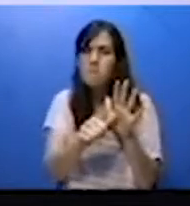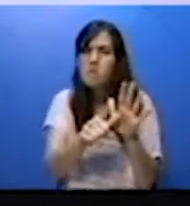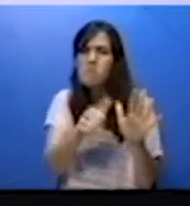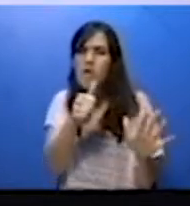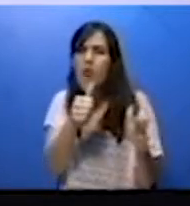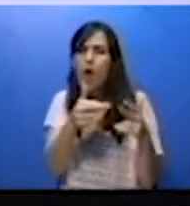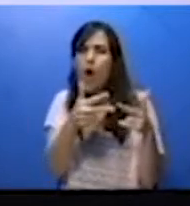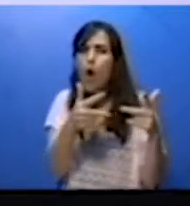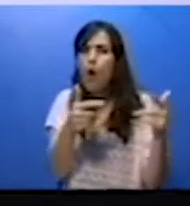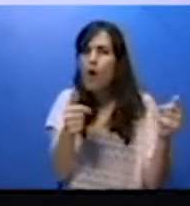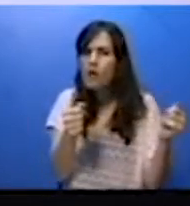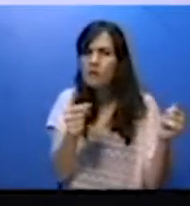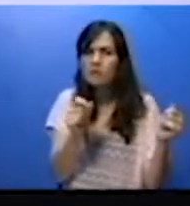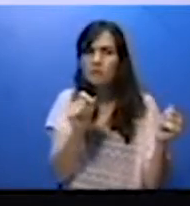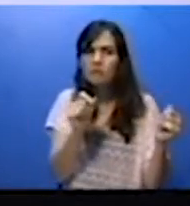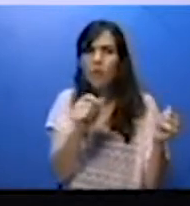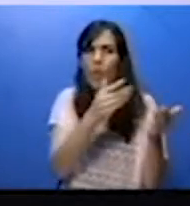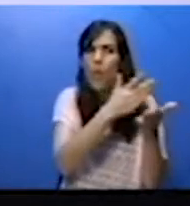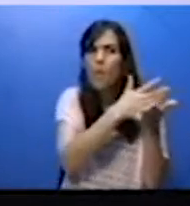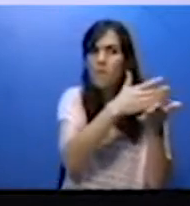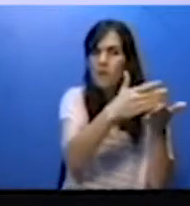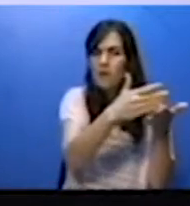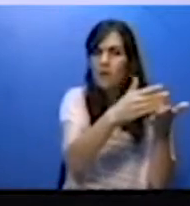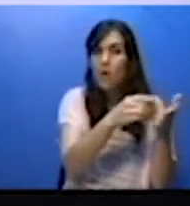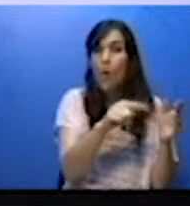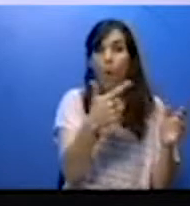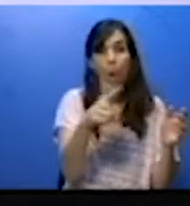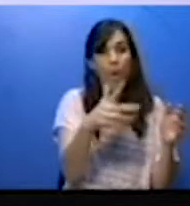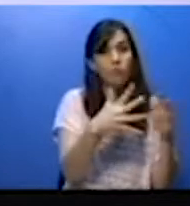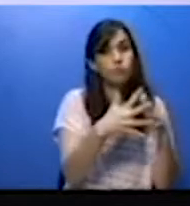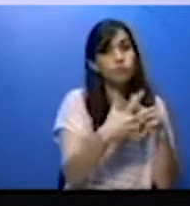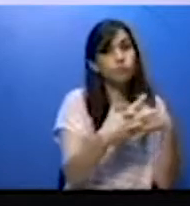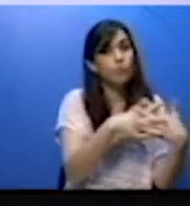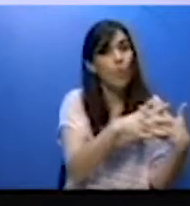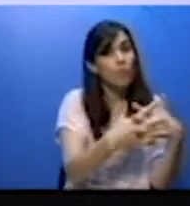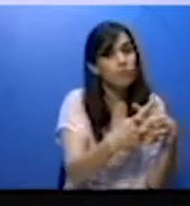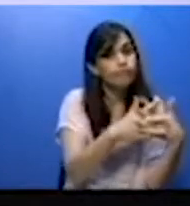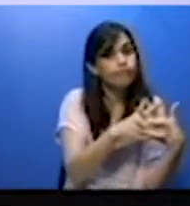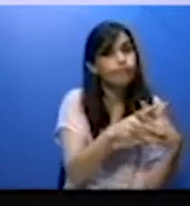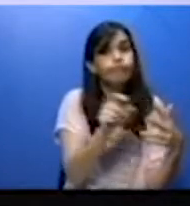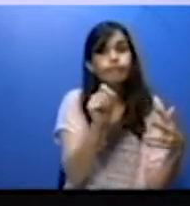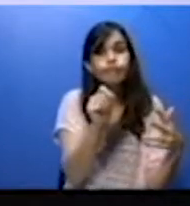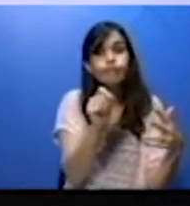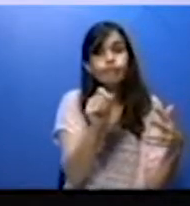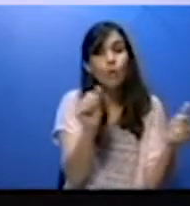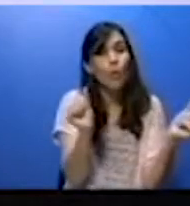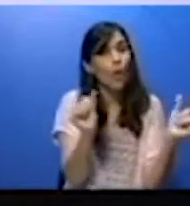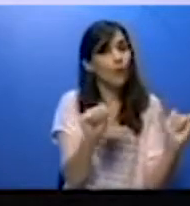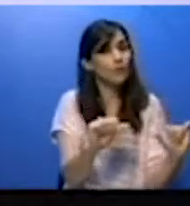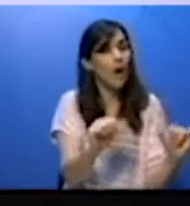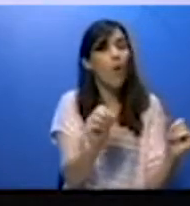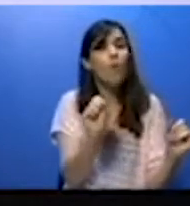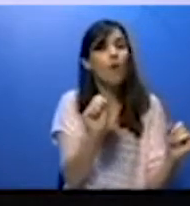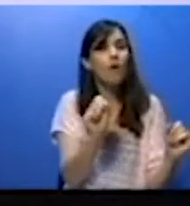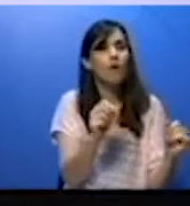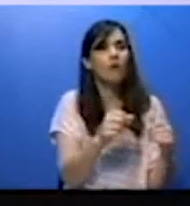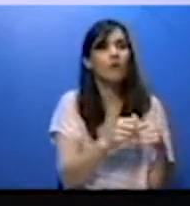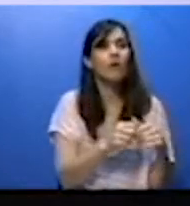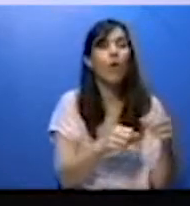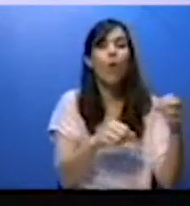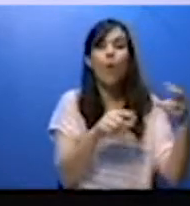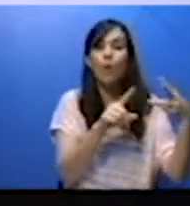inicial número 1 número 2 o conflito onde é que as coisas começaram não dá certo ali na história